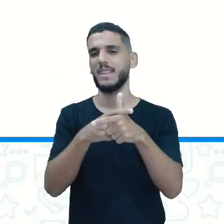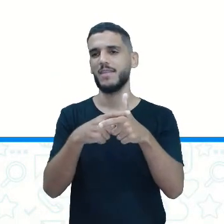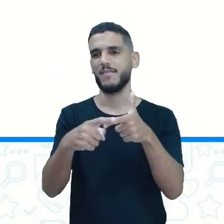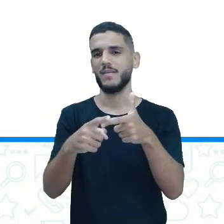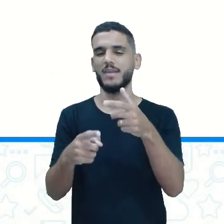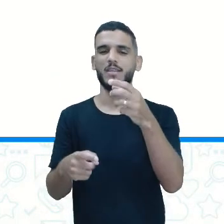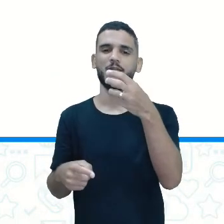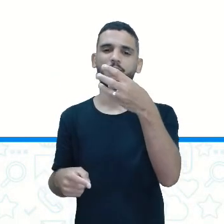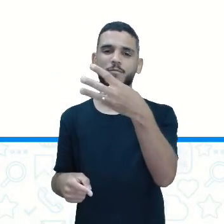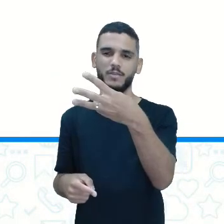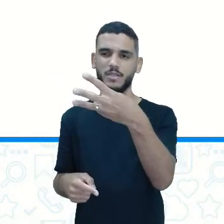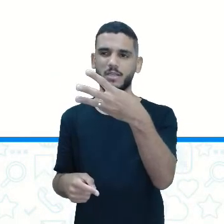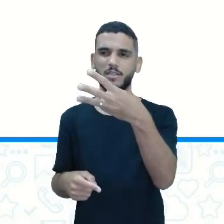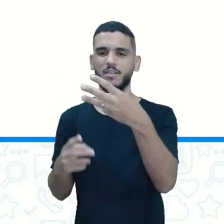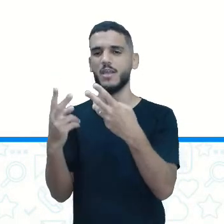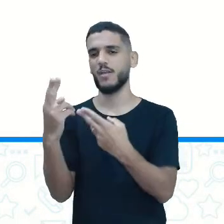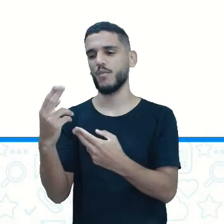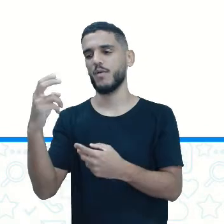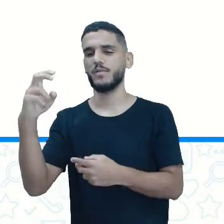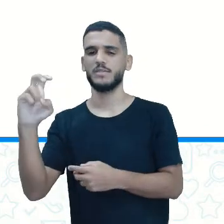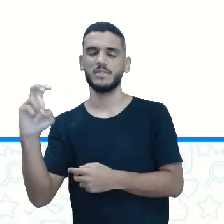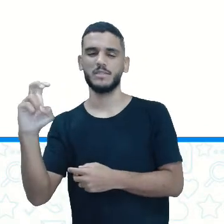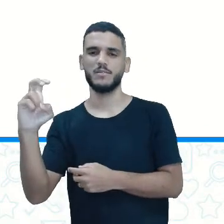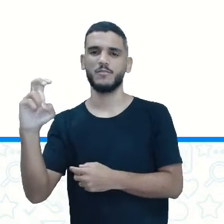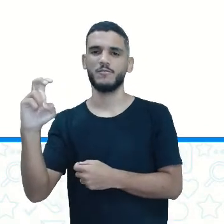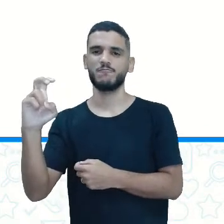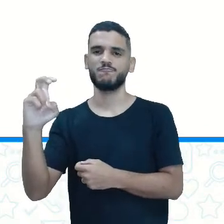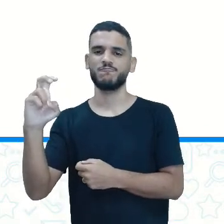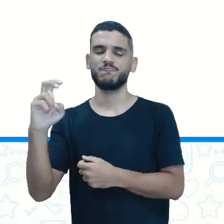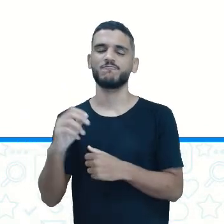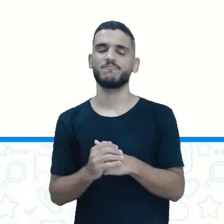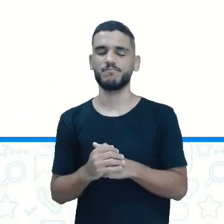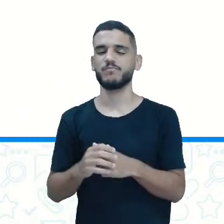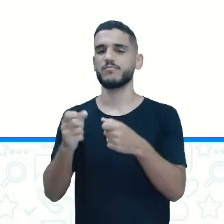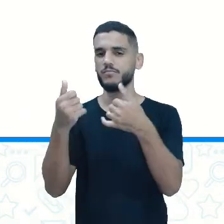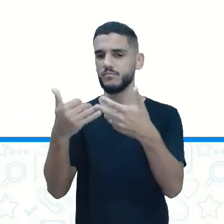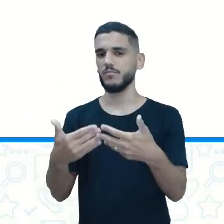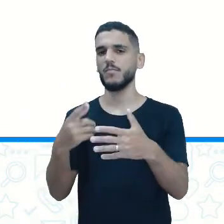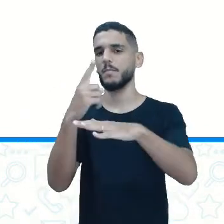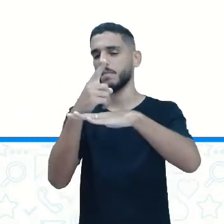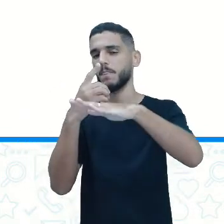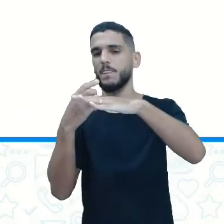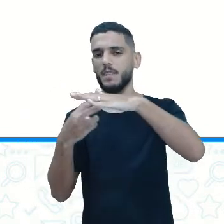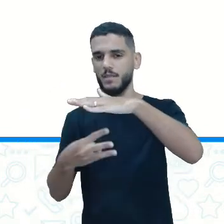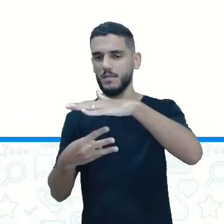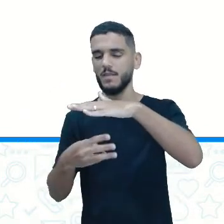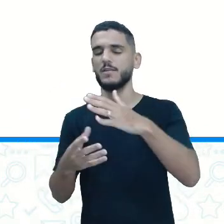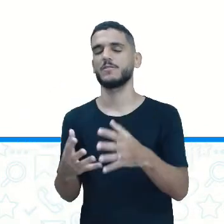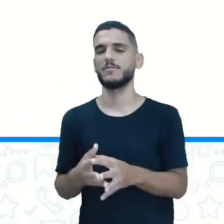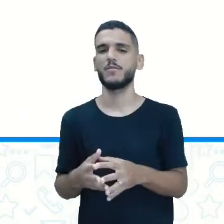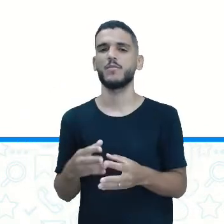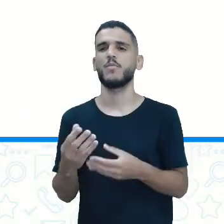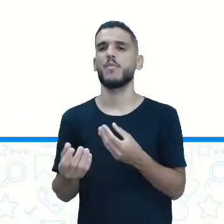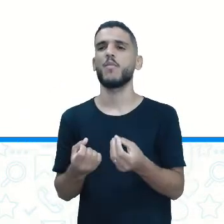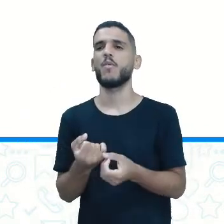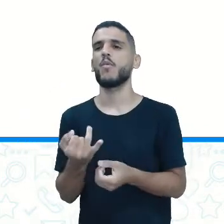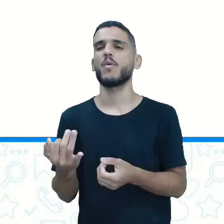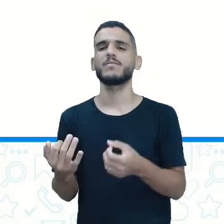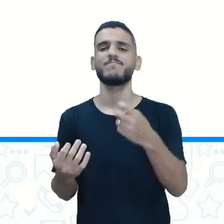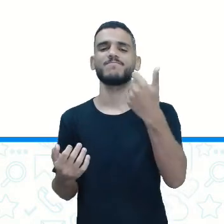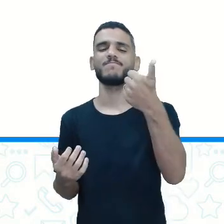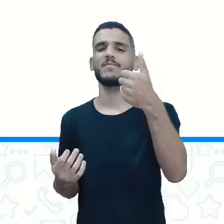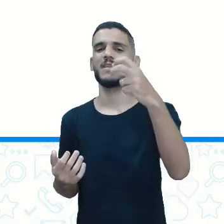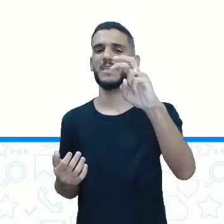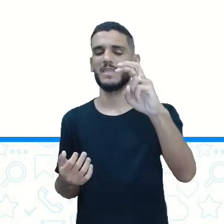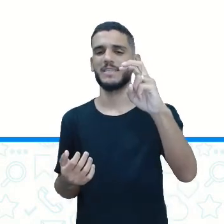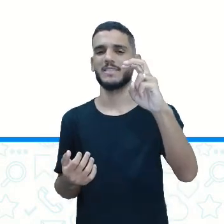em terça parte. Se fosse metade, seria dividir por 2. Quanto é 15 dividido por